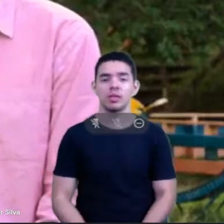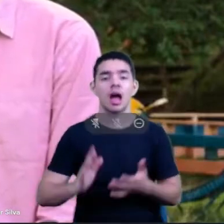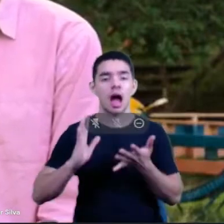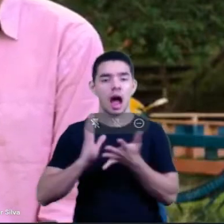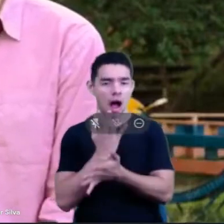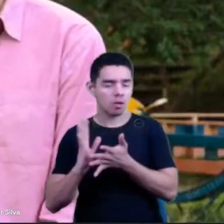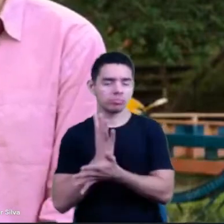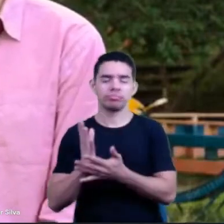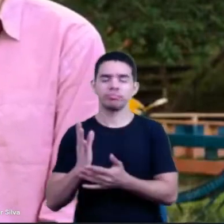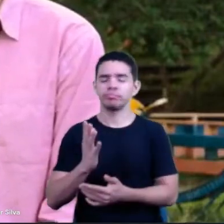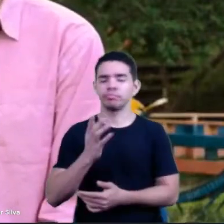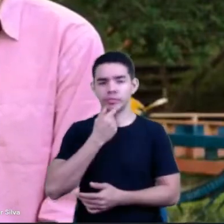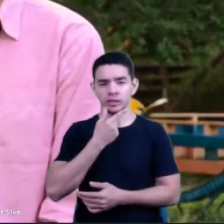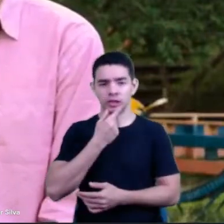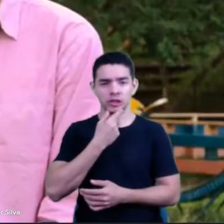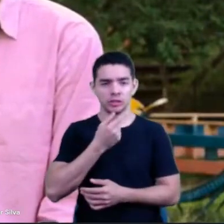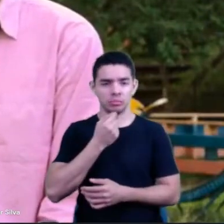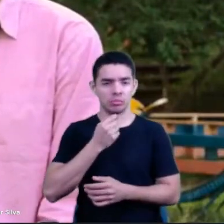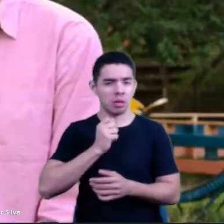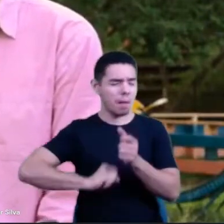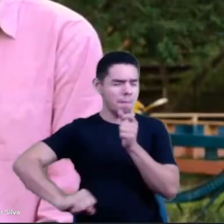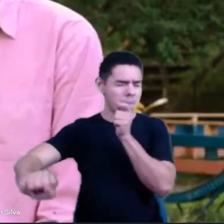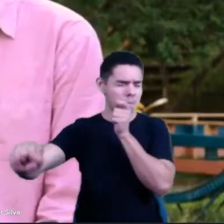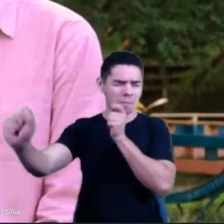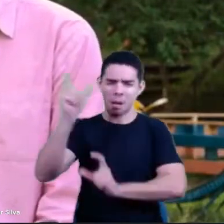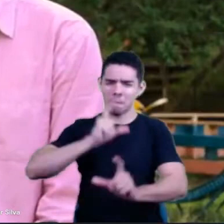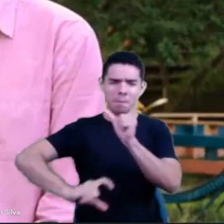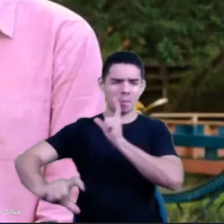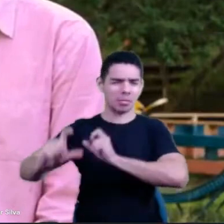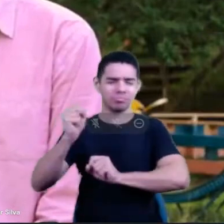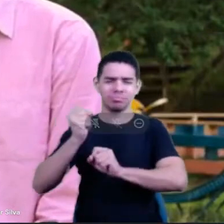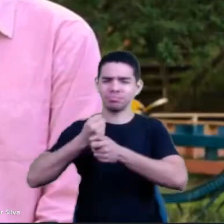alguns meninos me humilharam de tantas maneiras,